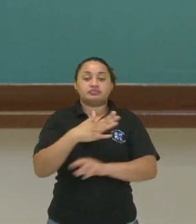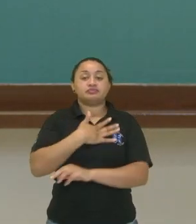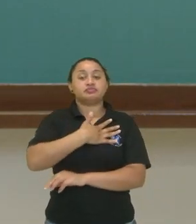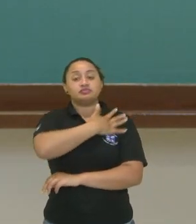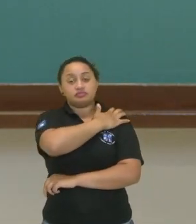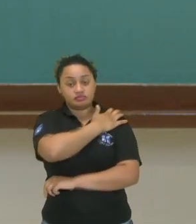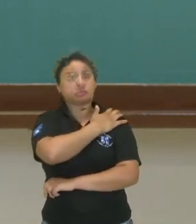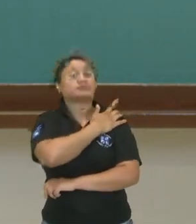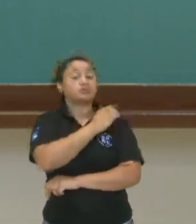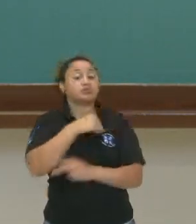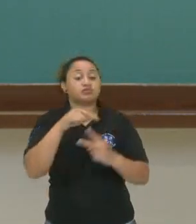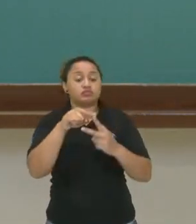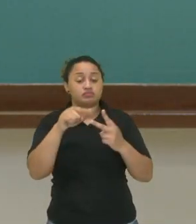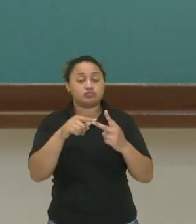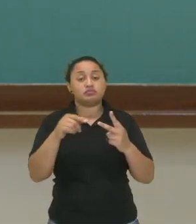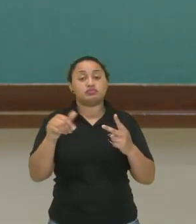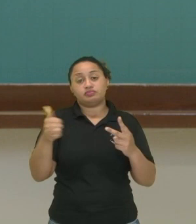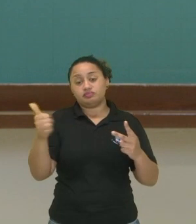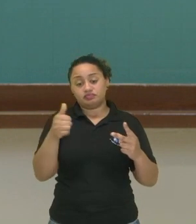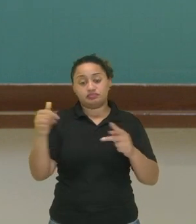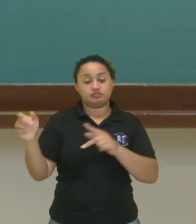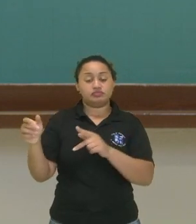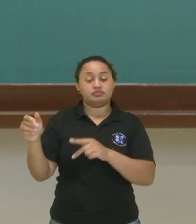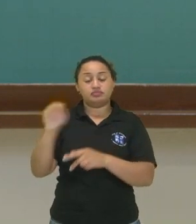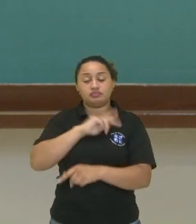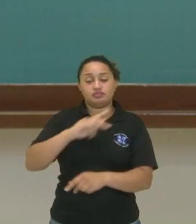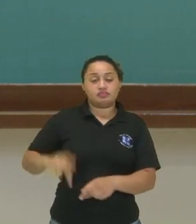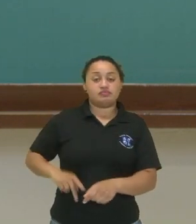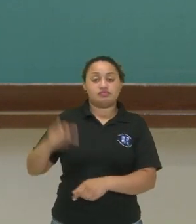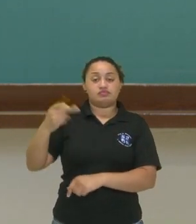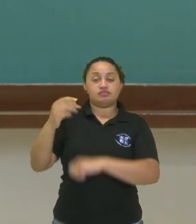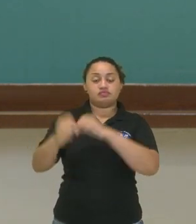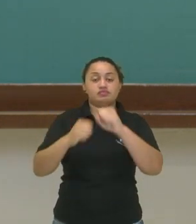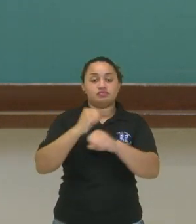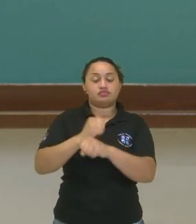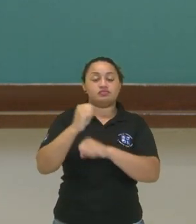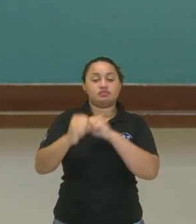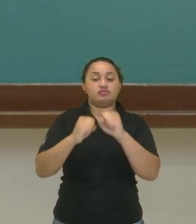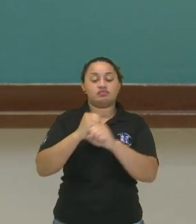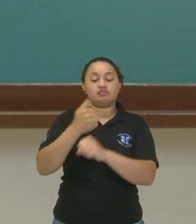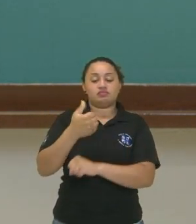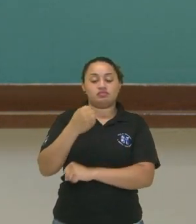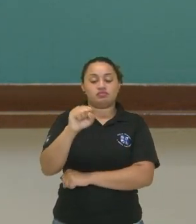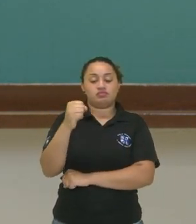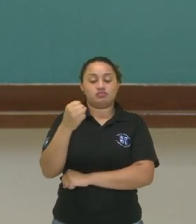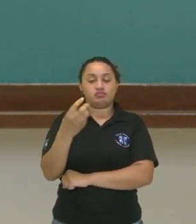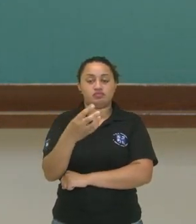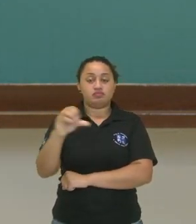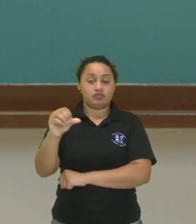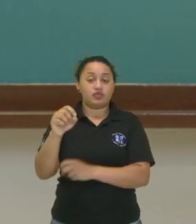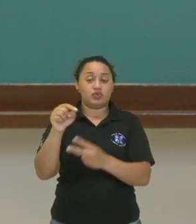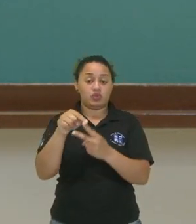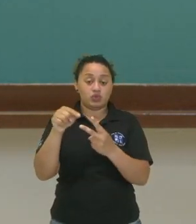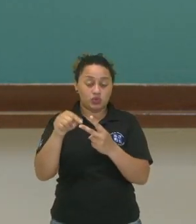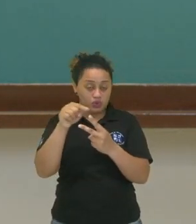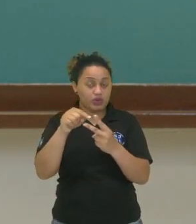dois primeiros presidentes do Brasil, em 1889, os dois primeiros presidentes